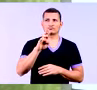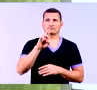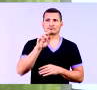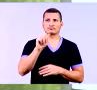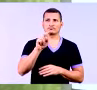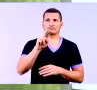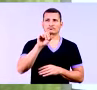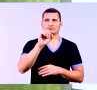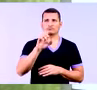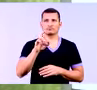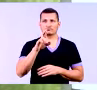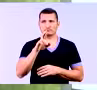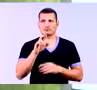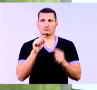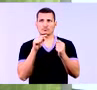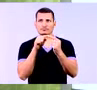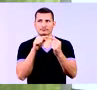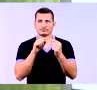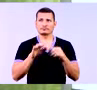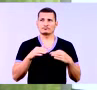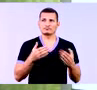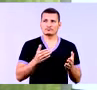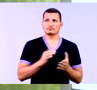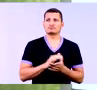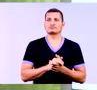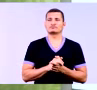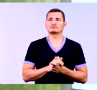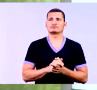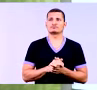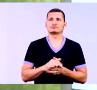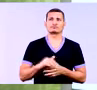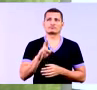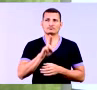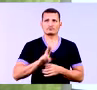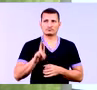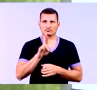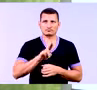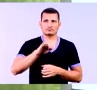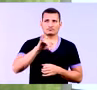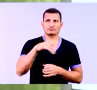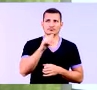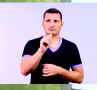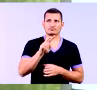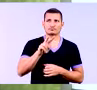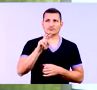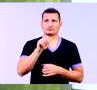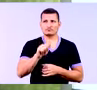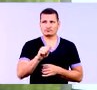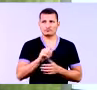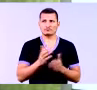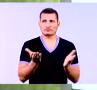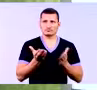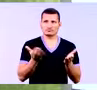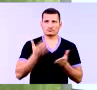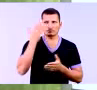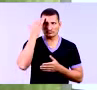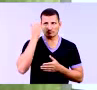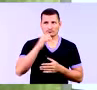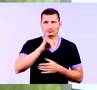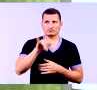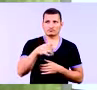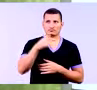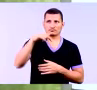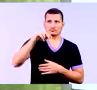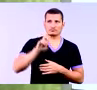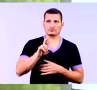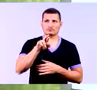momento. Então, vale ressaltar a utilização do JavaScript, agora sabendo do jQuery. O